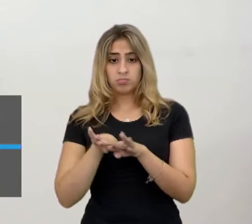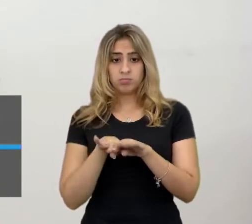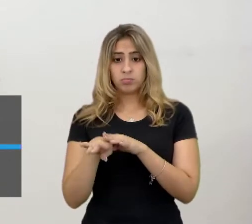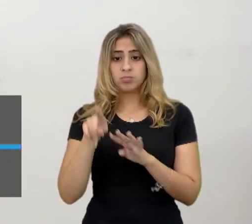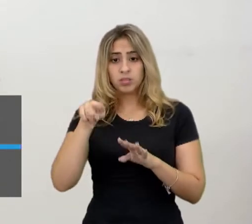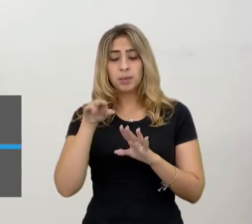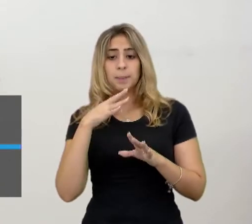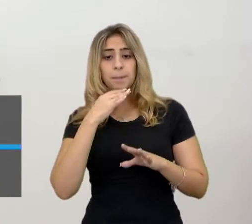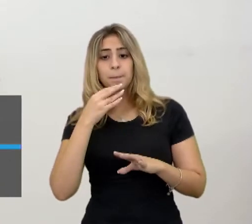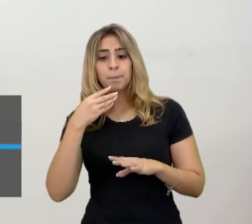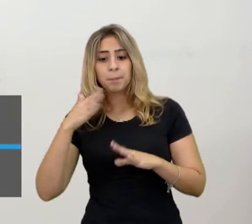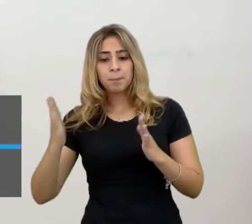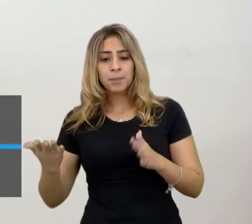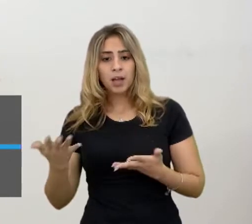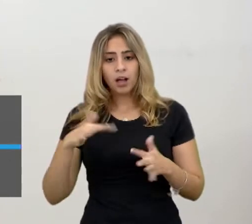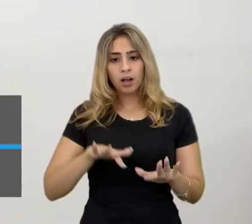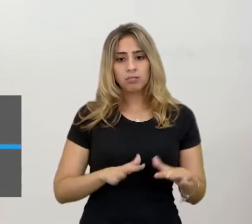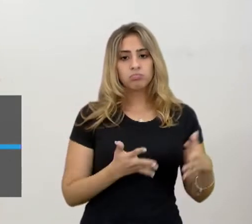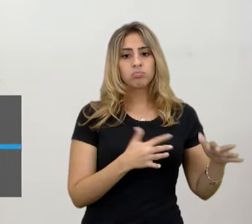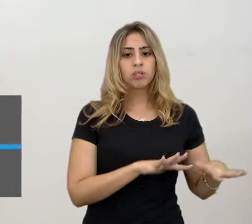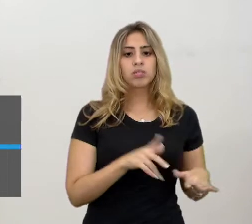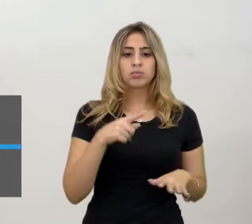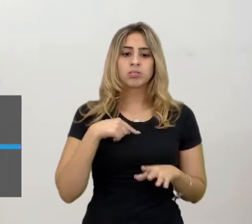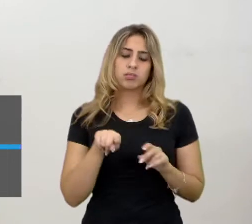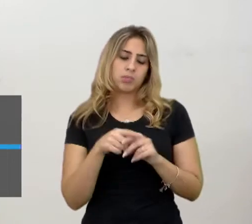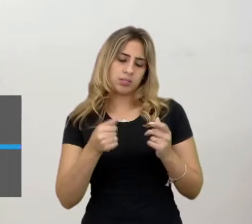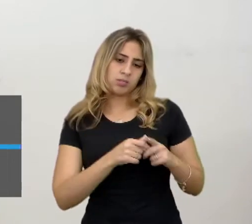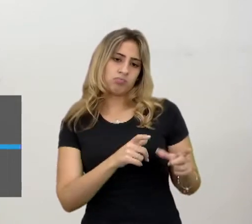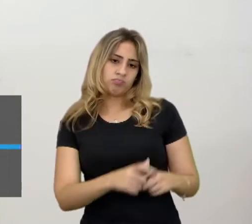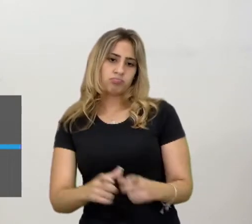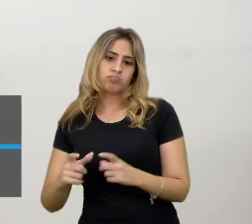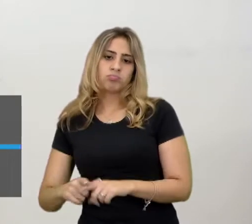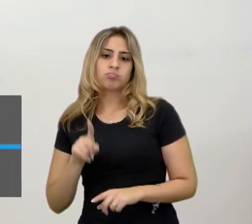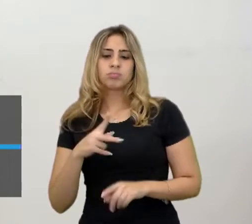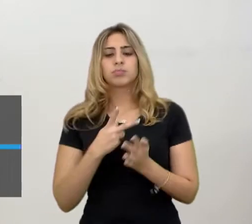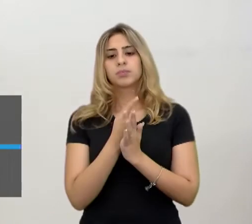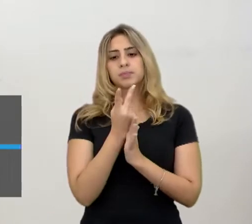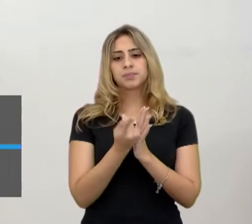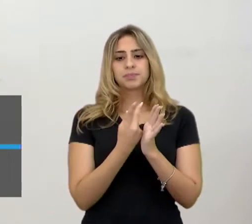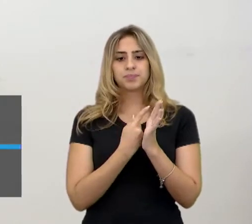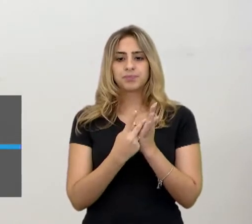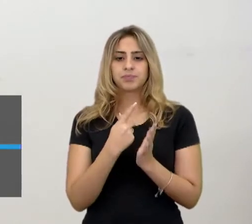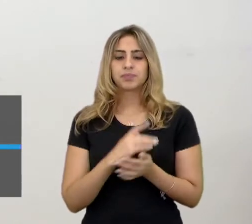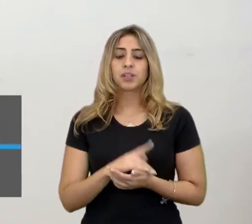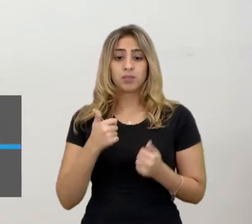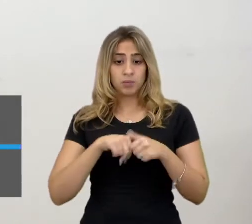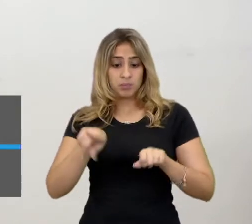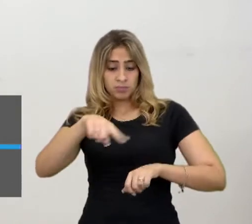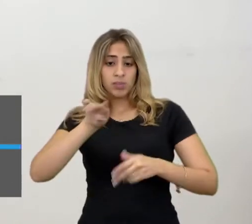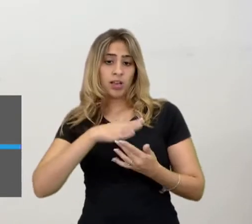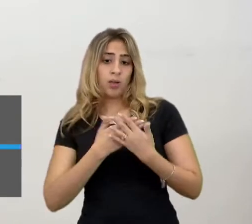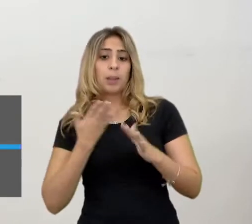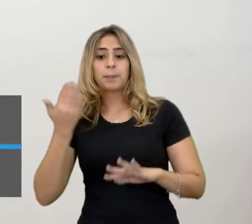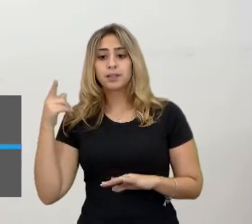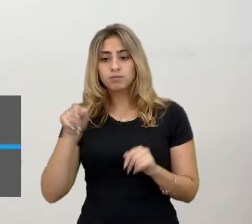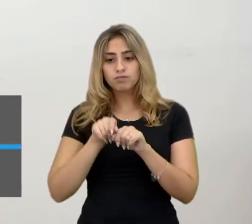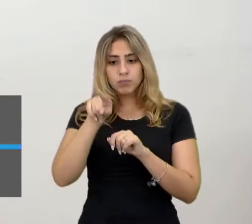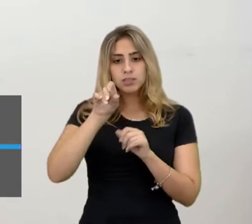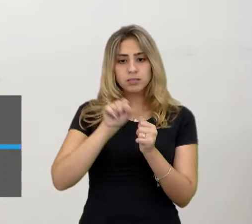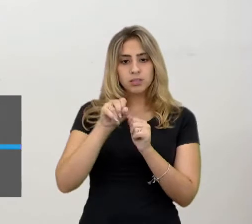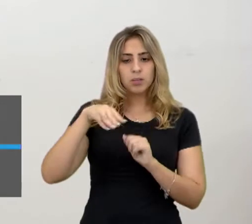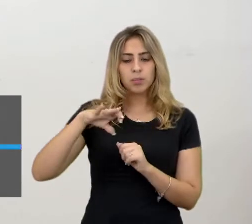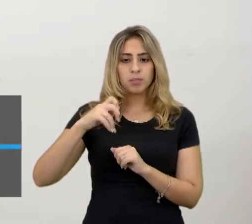de mar, né? Mas algumas estão no continente. E aí tem esse desenho. Então, ficou para vocês na aula passada fazer esse mapa,